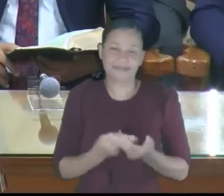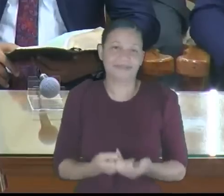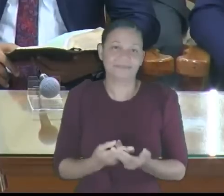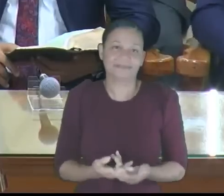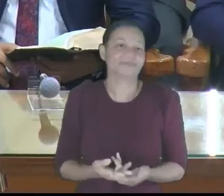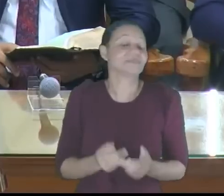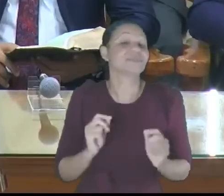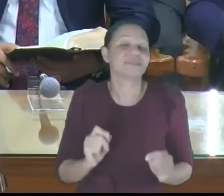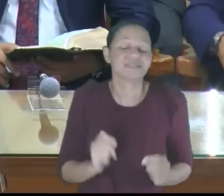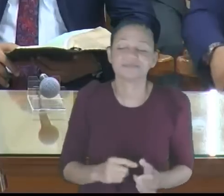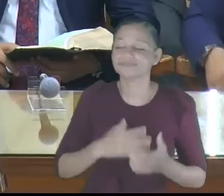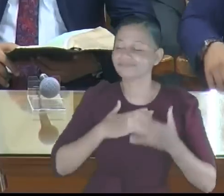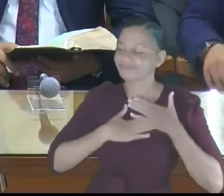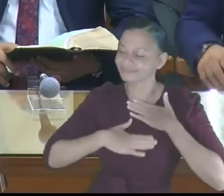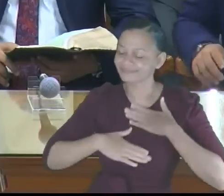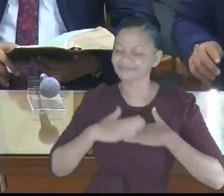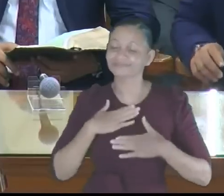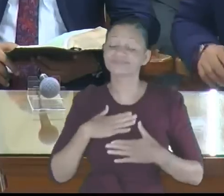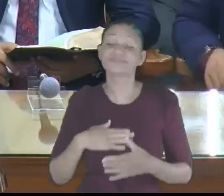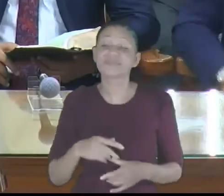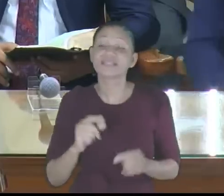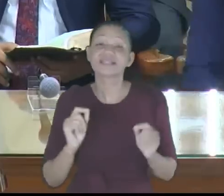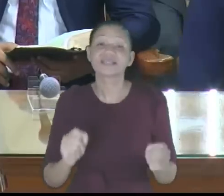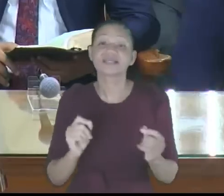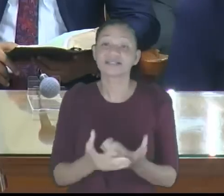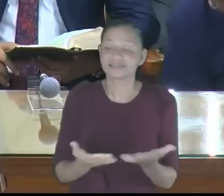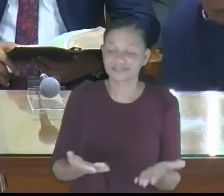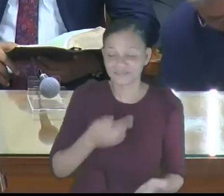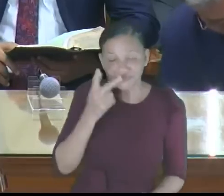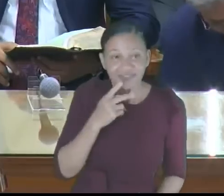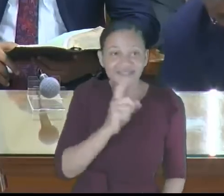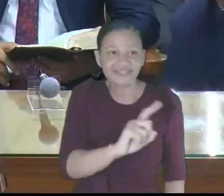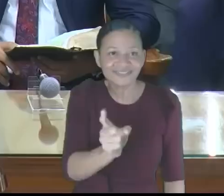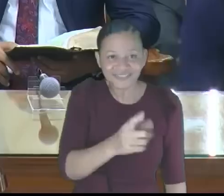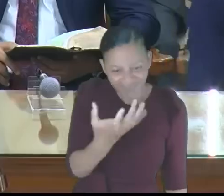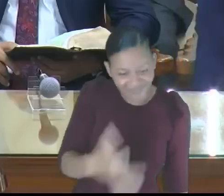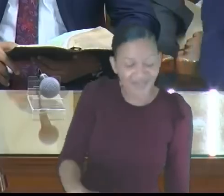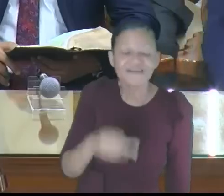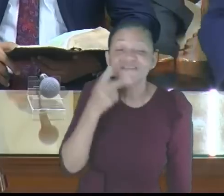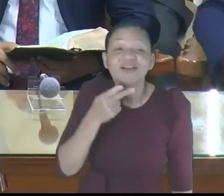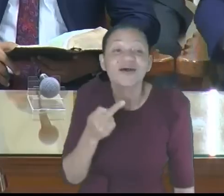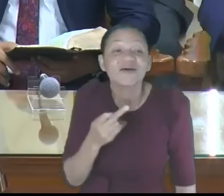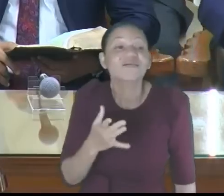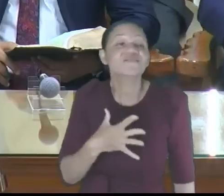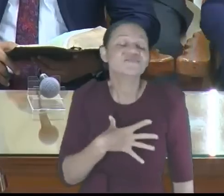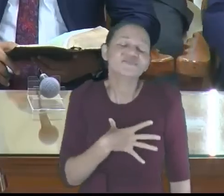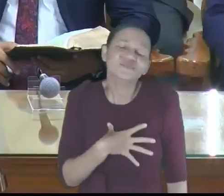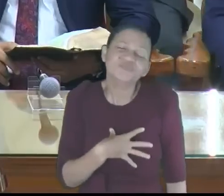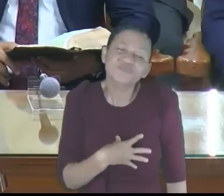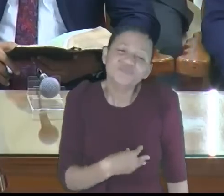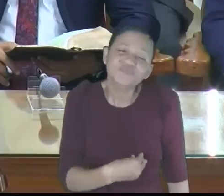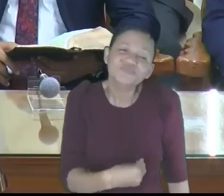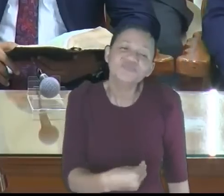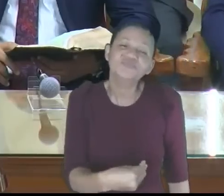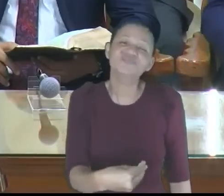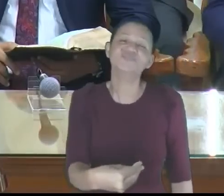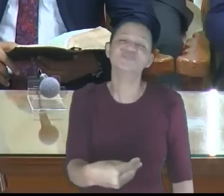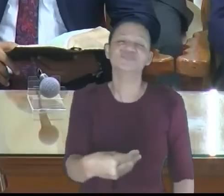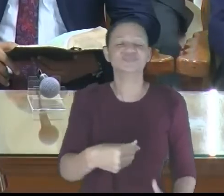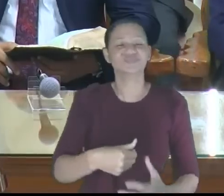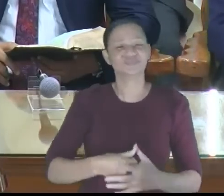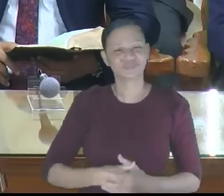quê, irmãos? Eu não quero dizer não, né? Tem que chamar de quê, meus irmãos?